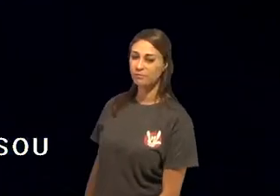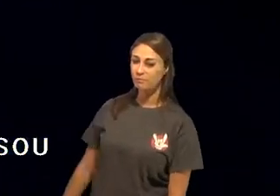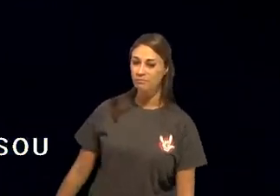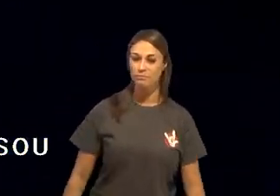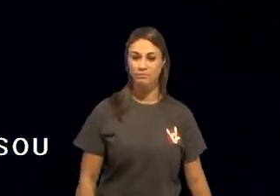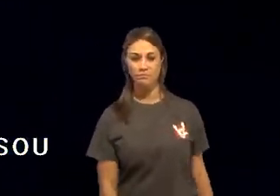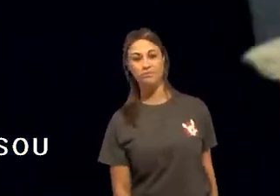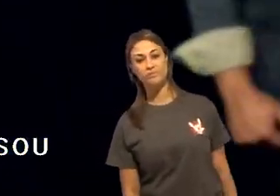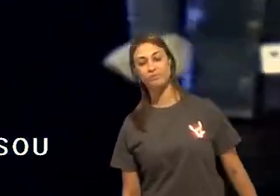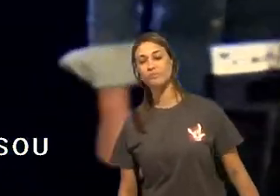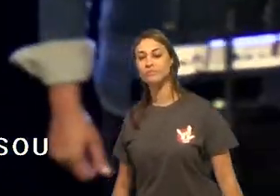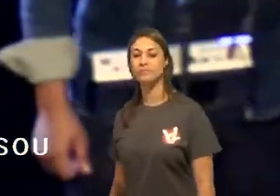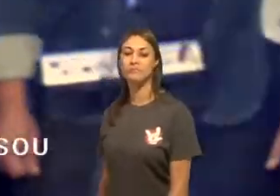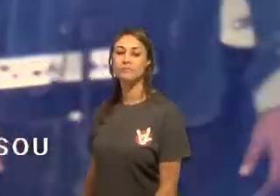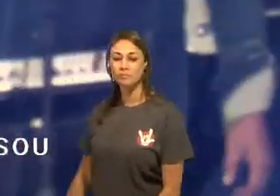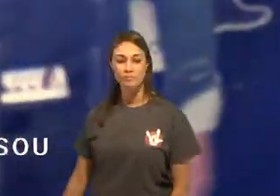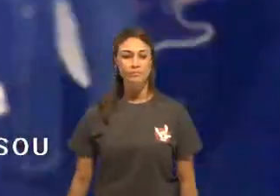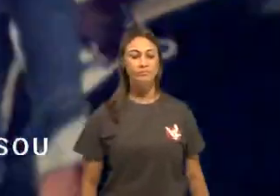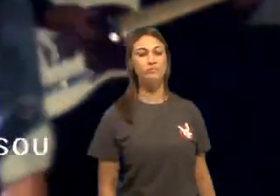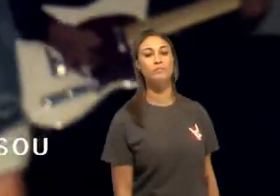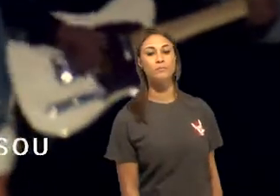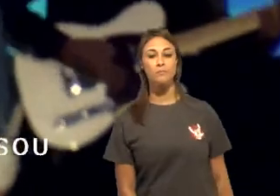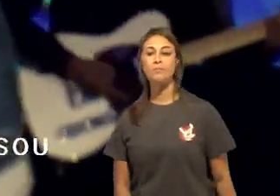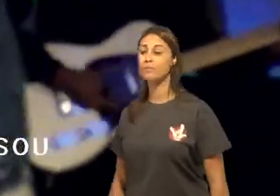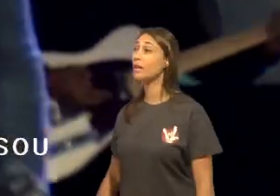meu Senhor.